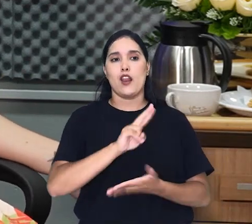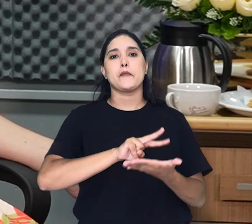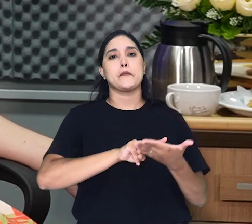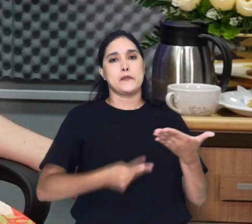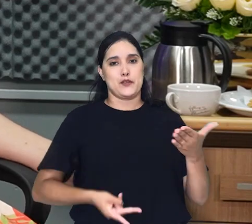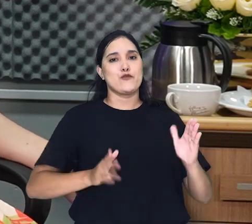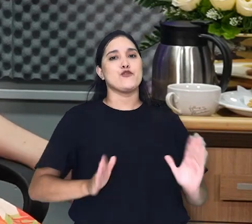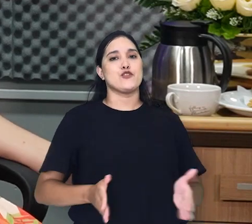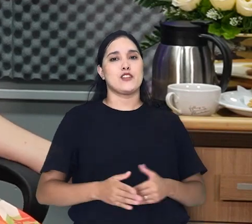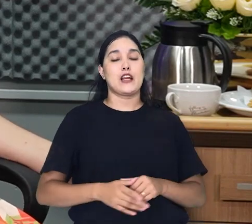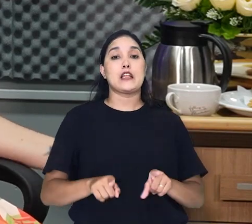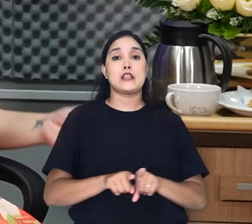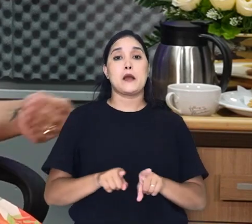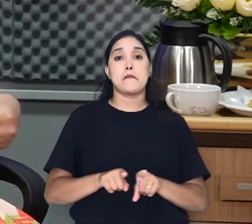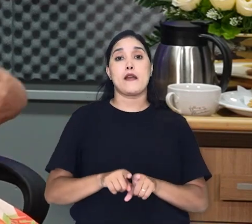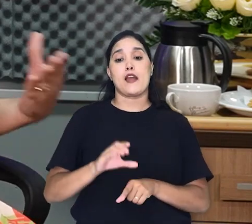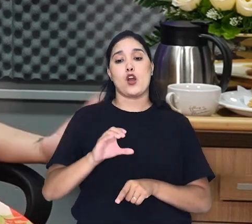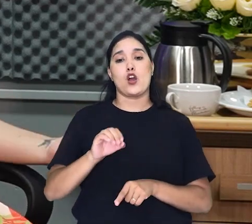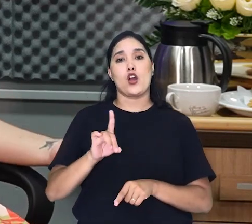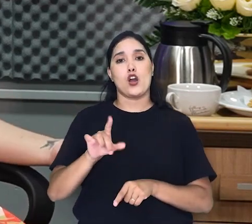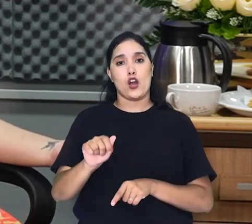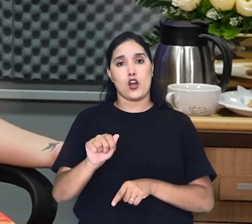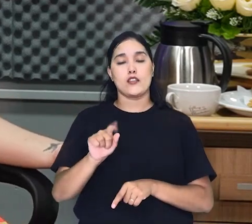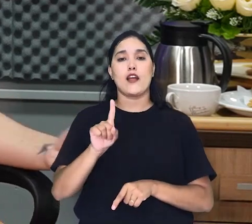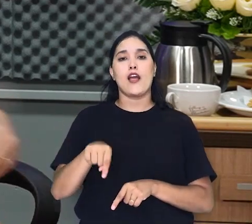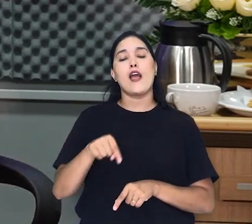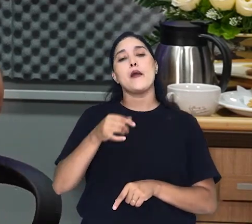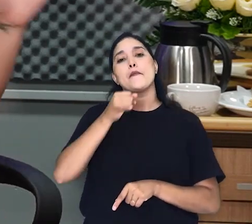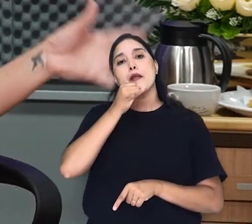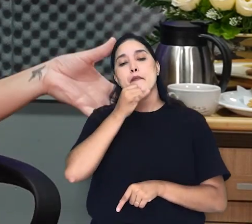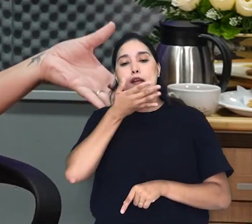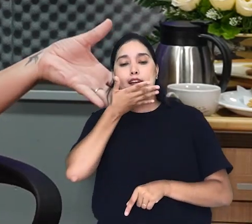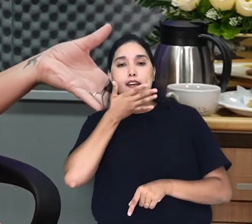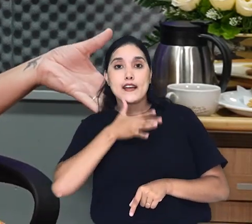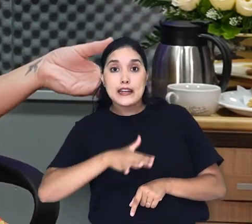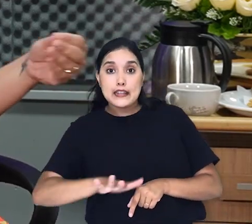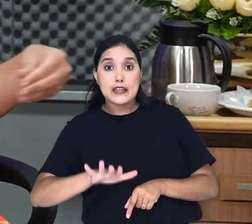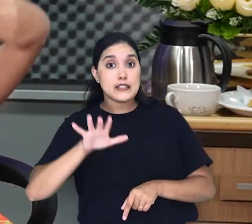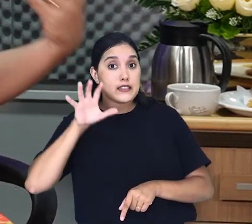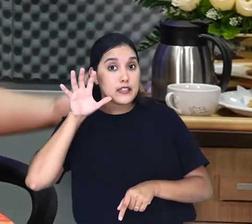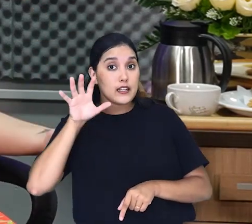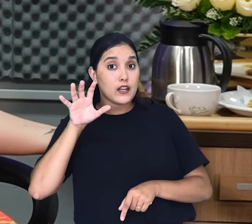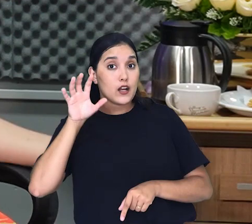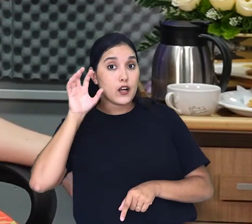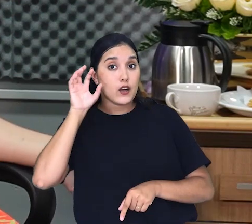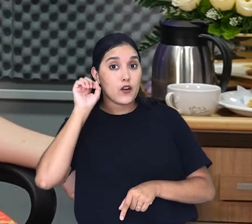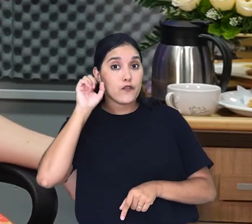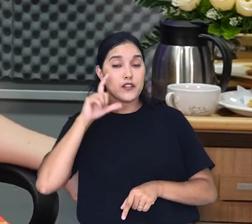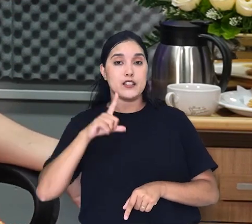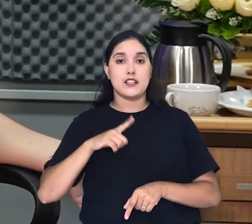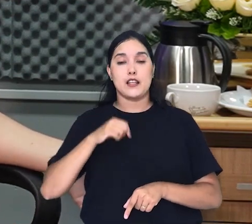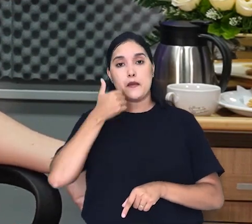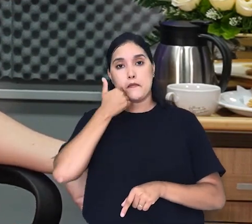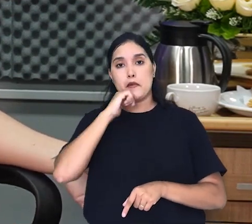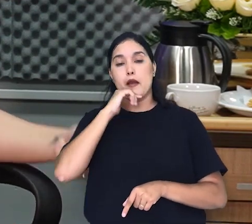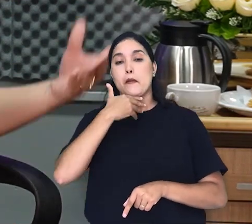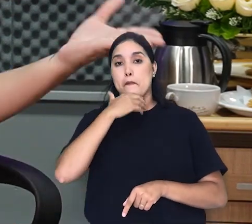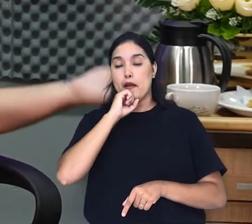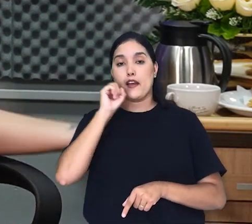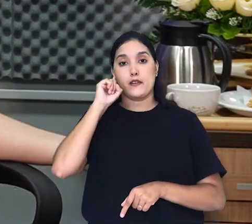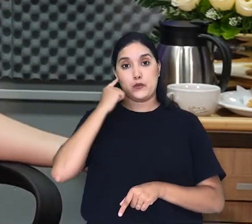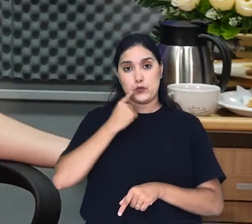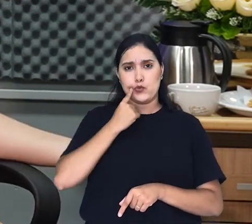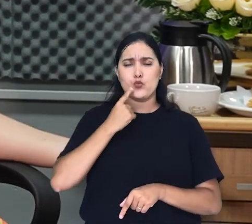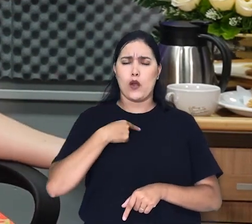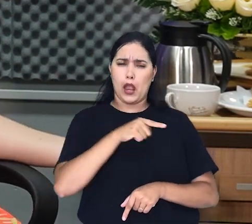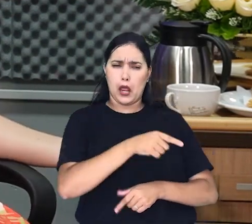fui ensinando o que ele sabe hoje, porque eu ensinei para ele. Então, eu encontrei um aluno perfeito, né? Que eu tinha tanta vontade de ensinar. E aí, eu